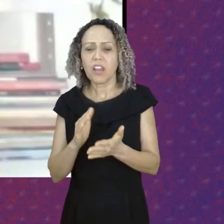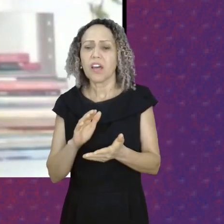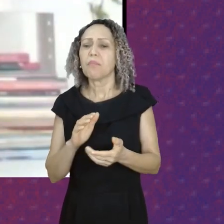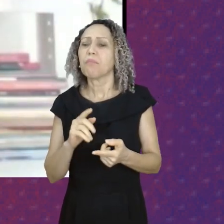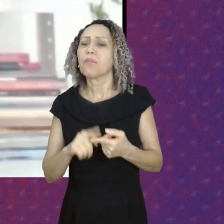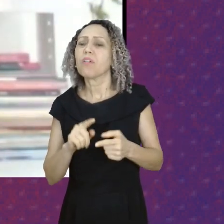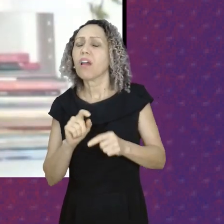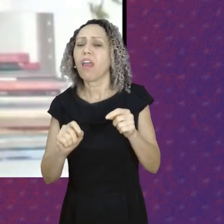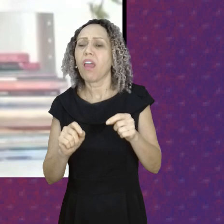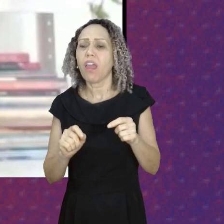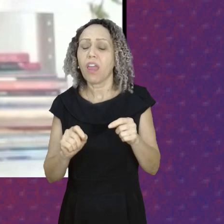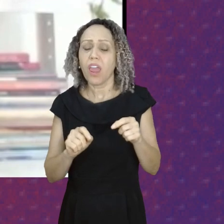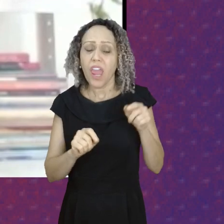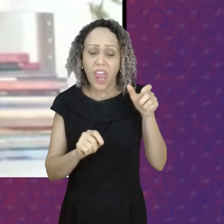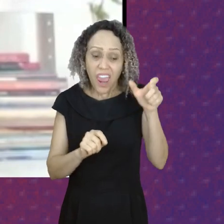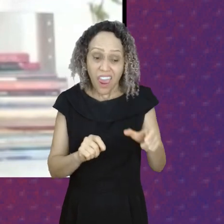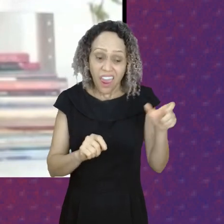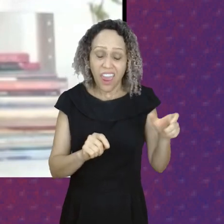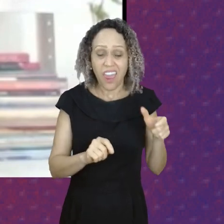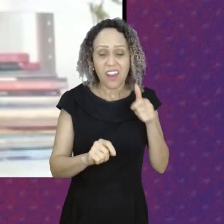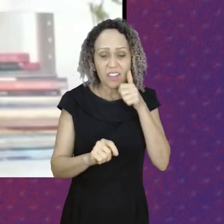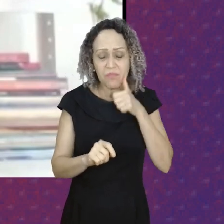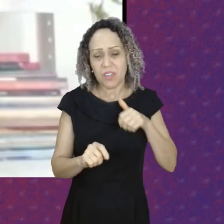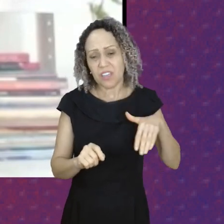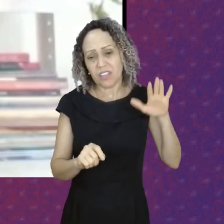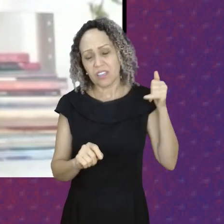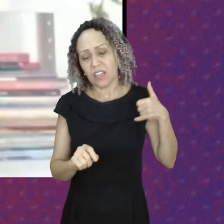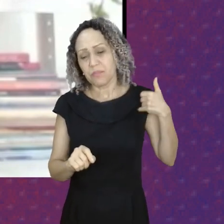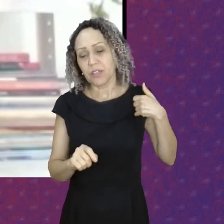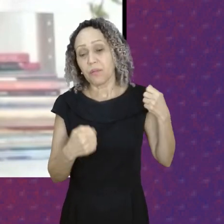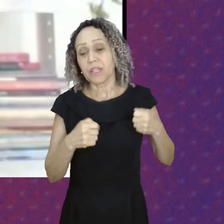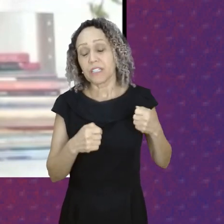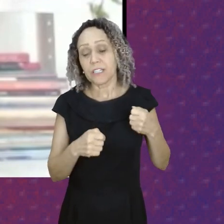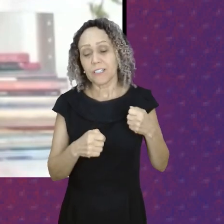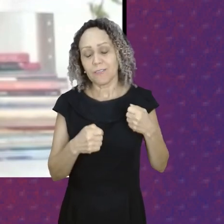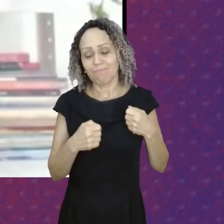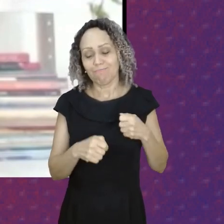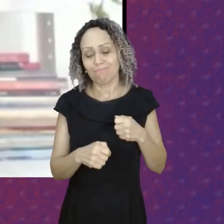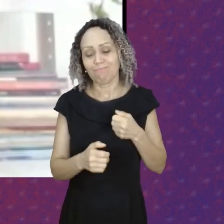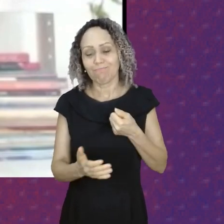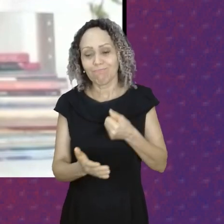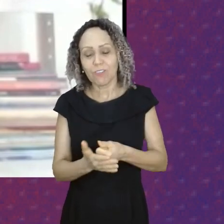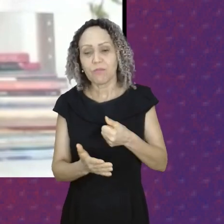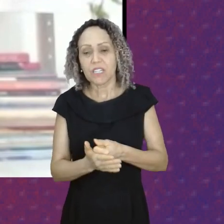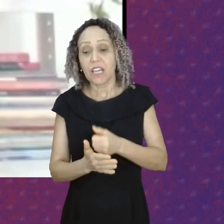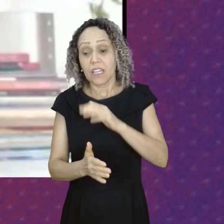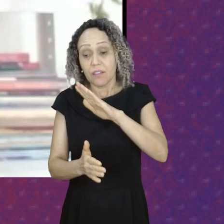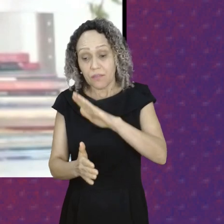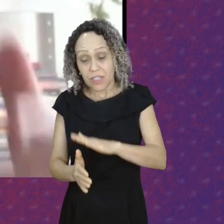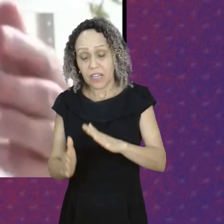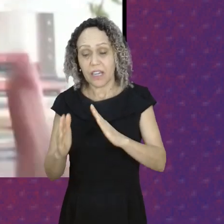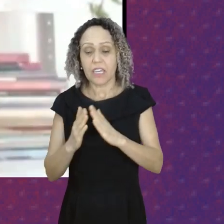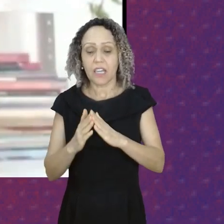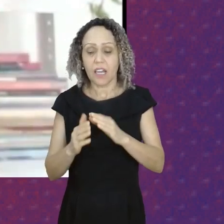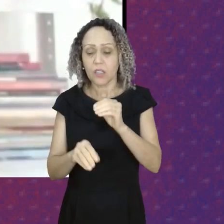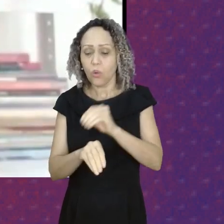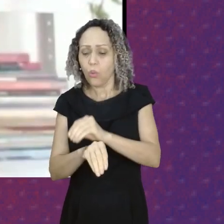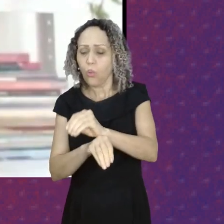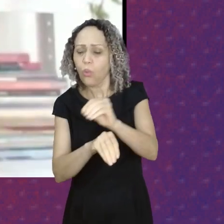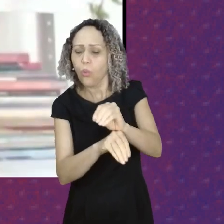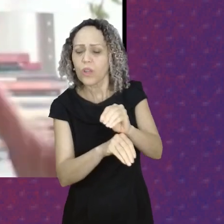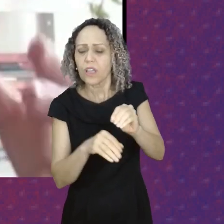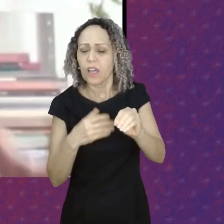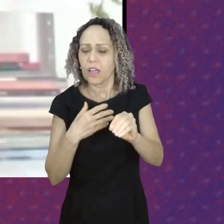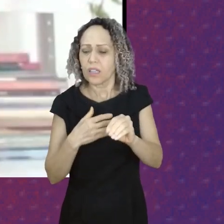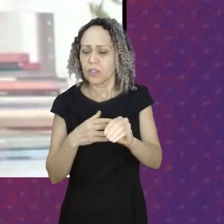porque costumam ficar em casa cuidando dos seus irmãos menores. Então, a falta de creches para